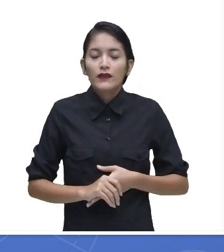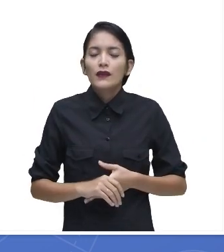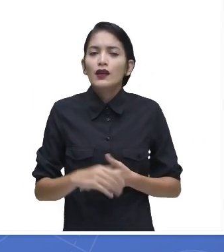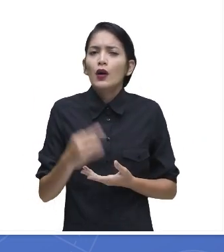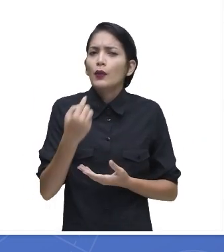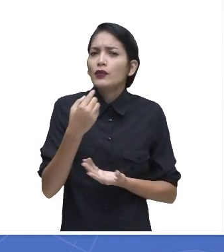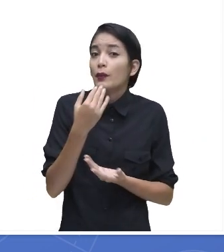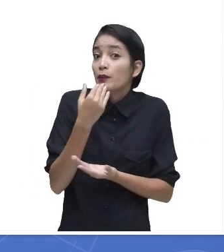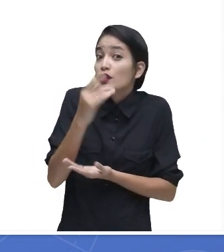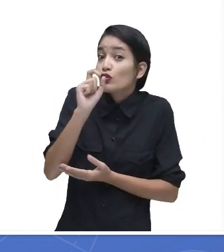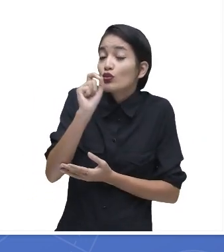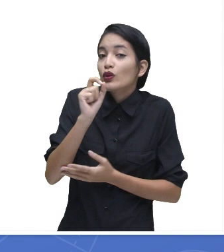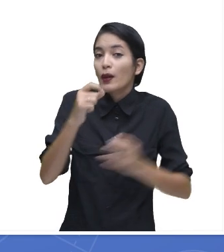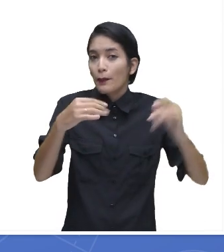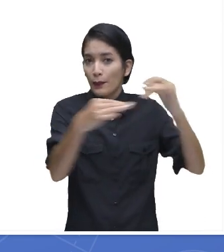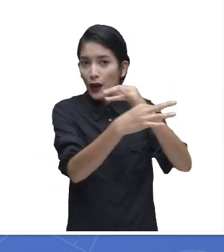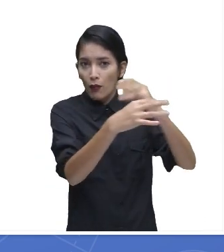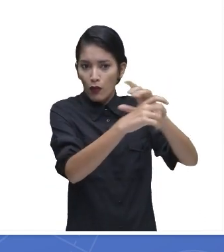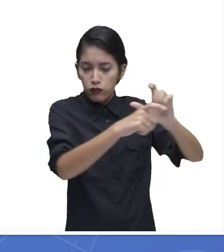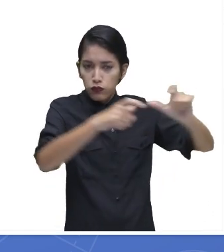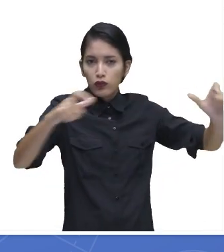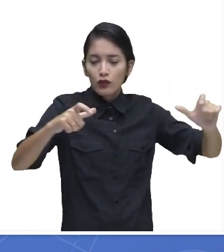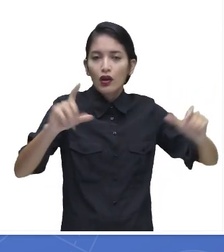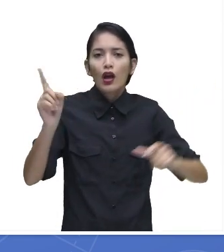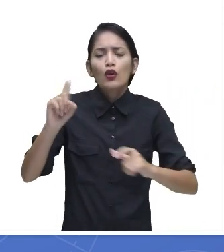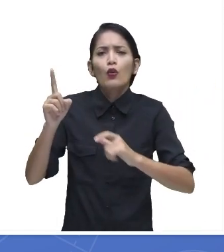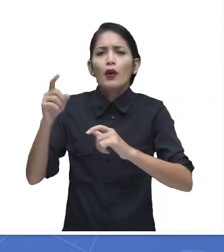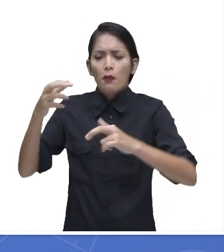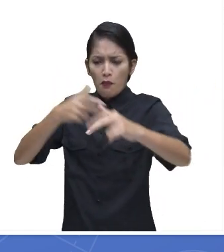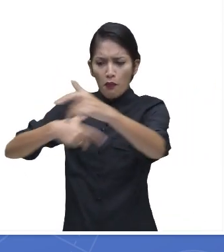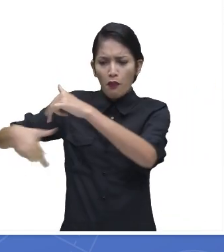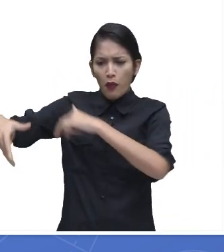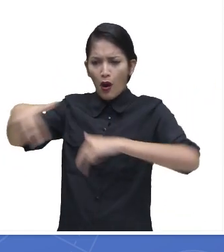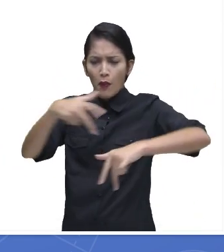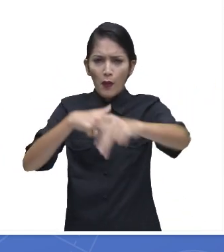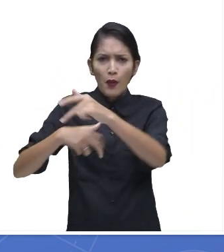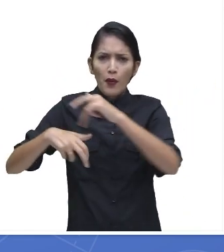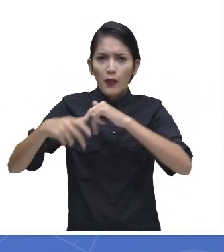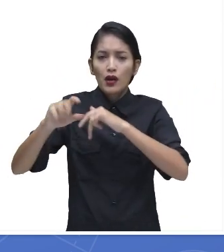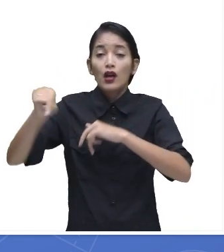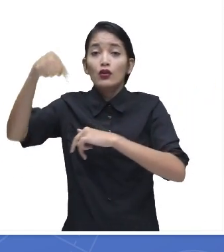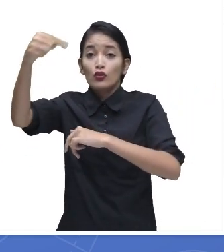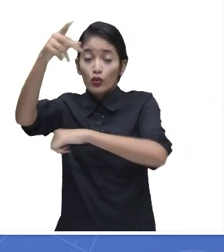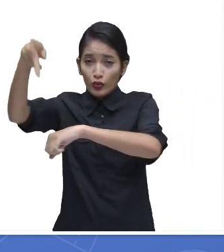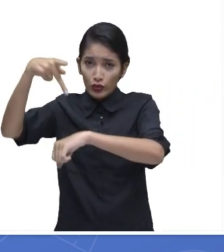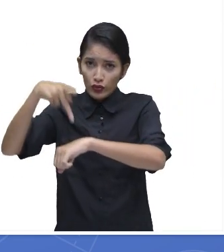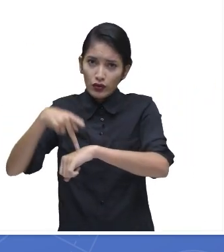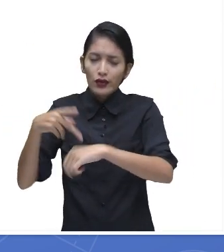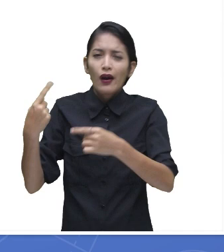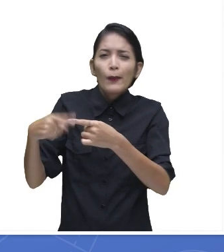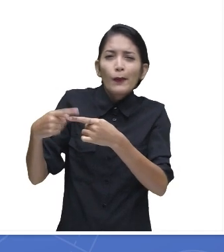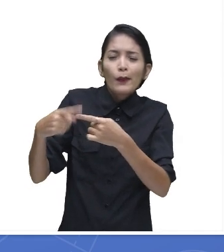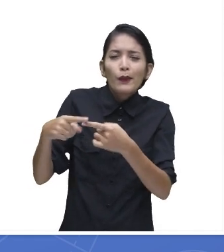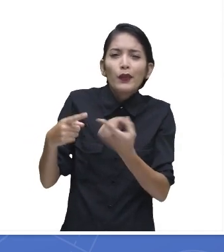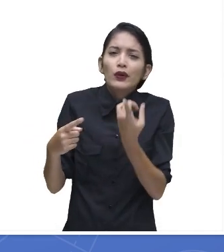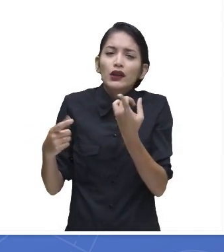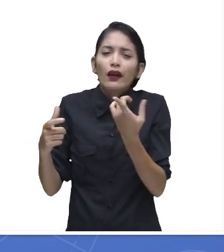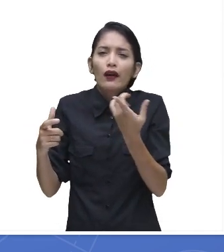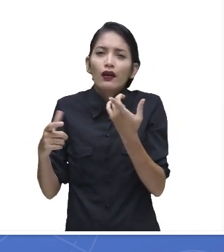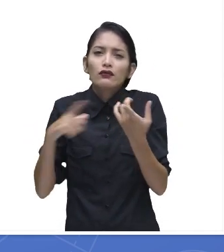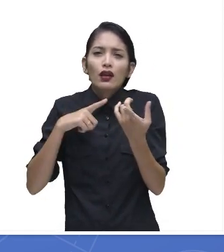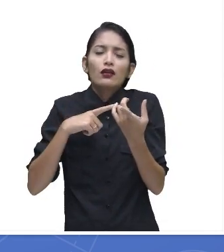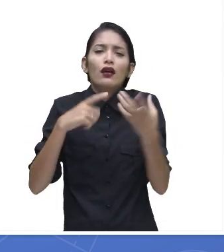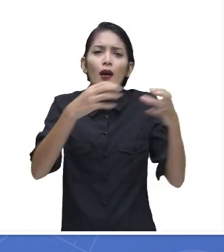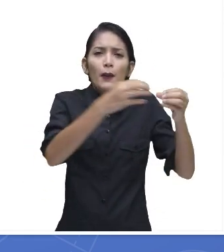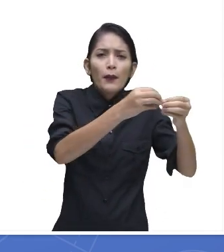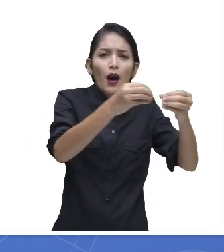as metrópoles. Letra A, não são aglomerações tão grandes quanto as de outros países, porque elas são fragmentadas em vários municípios,